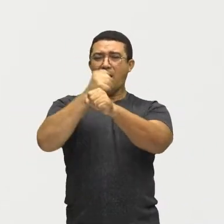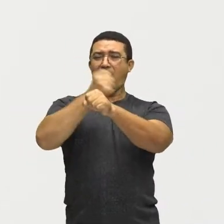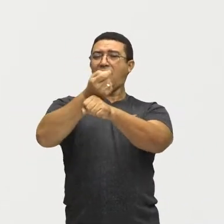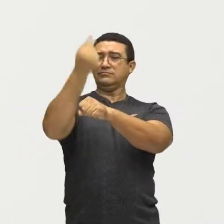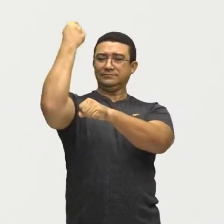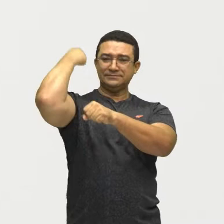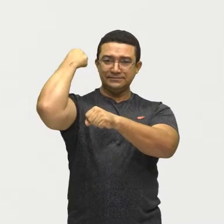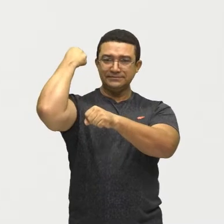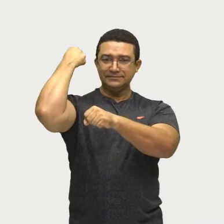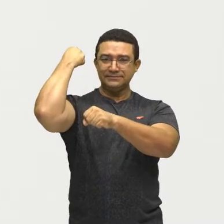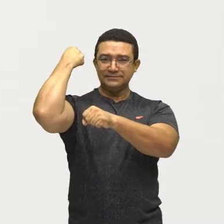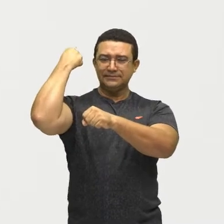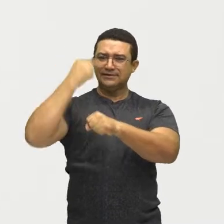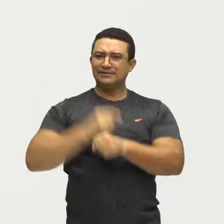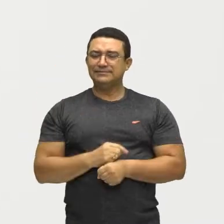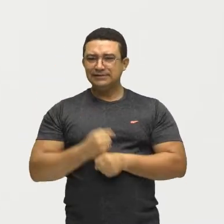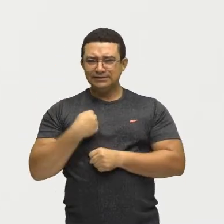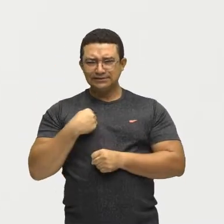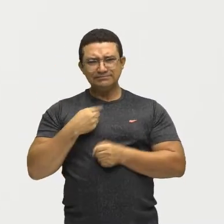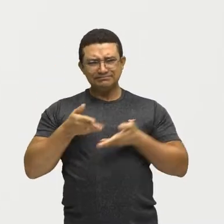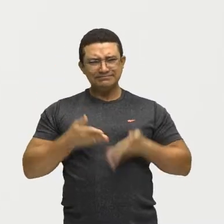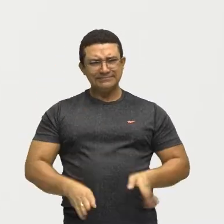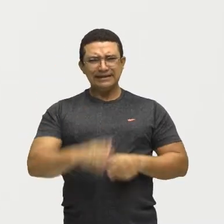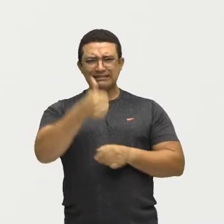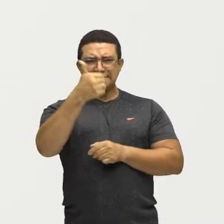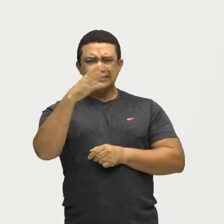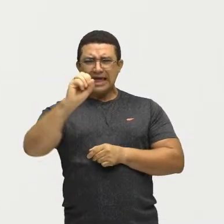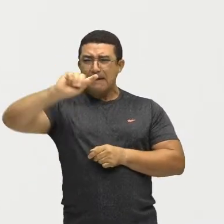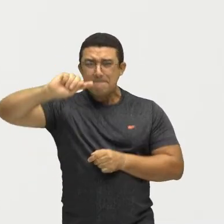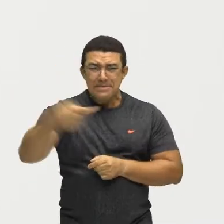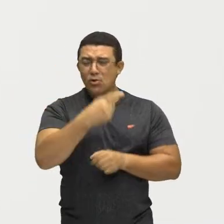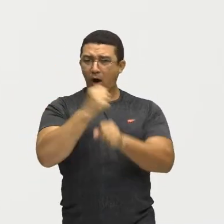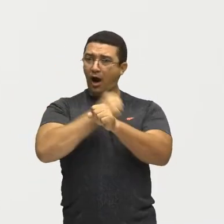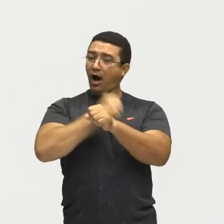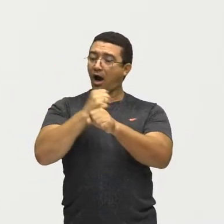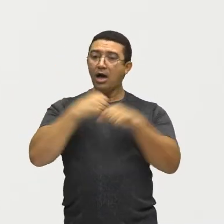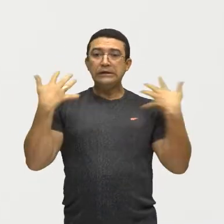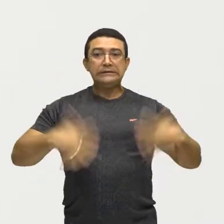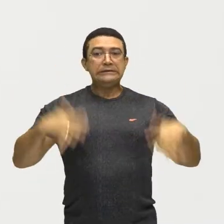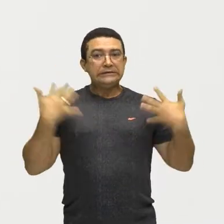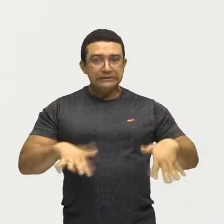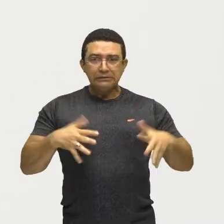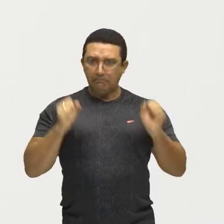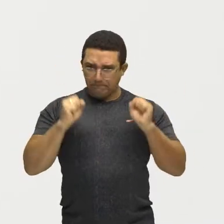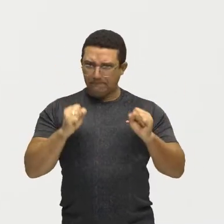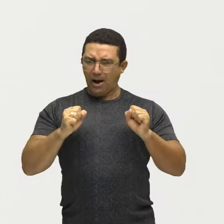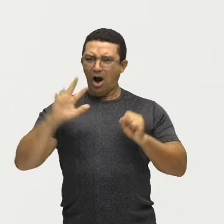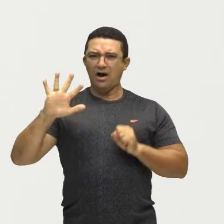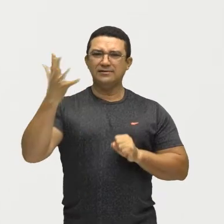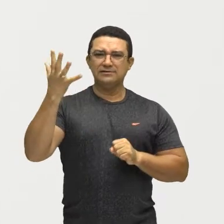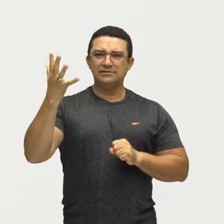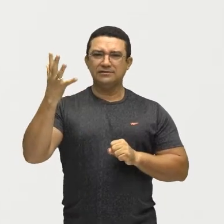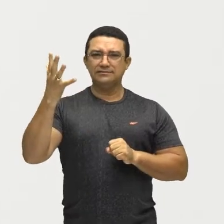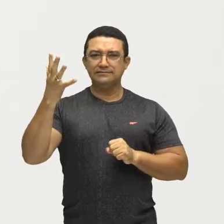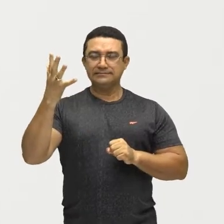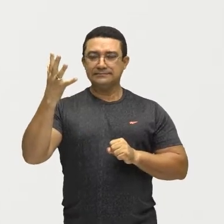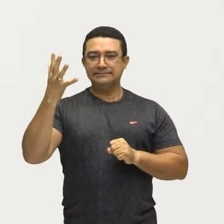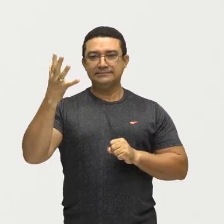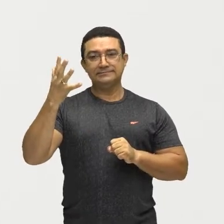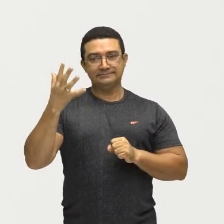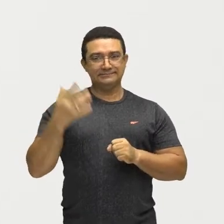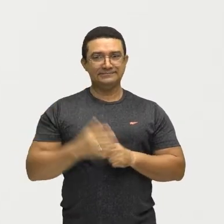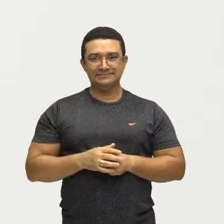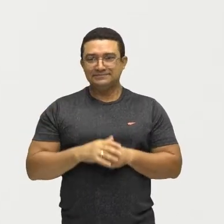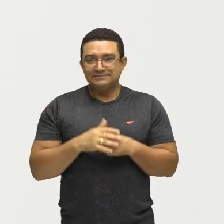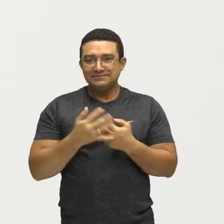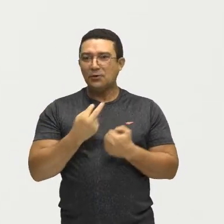só, 10 mil anos atrás é muito tempo. Isso pode acontecer? Isso é um